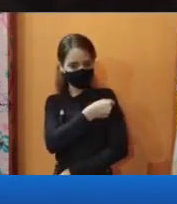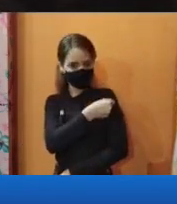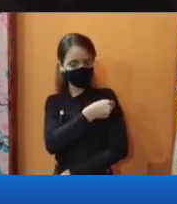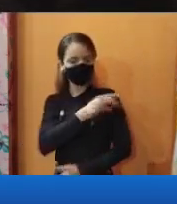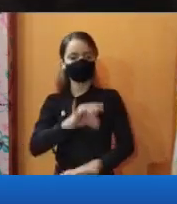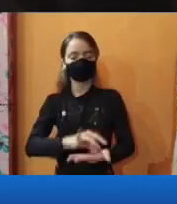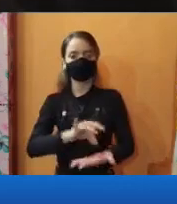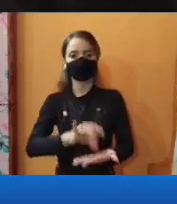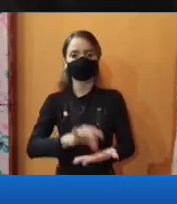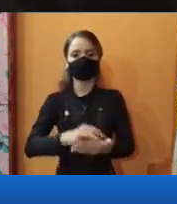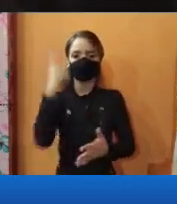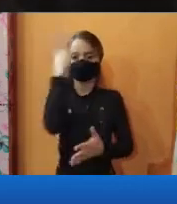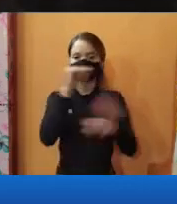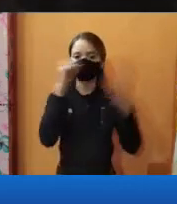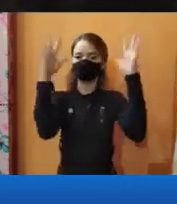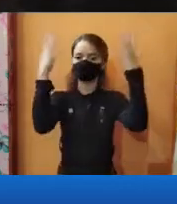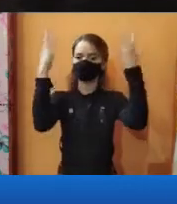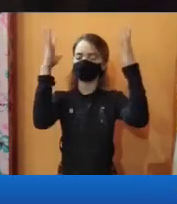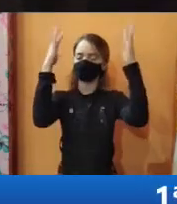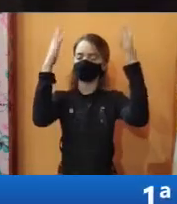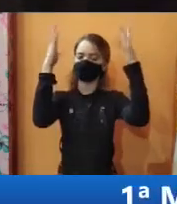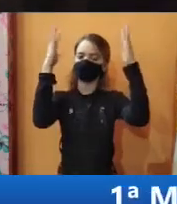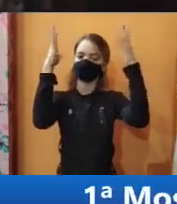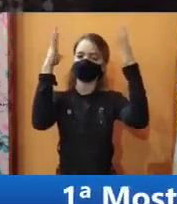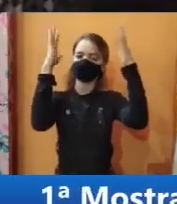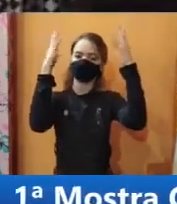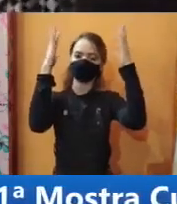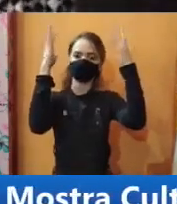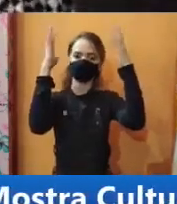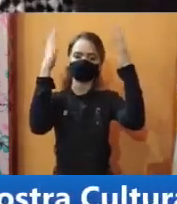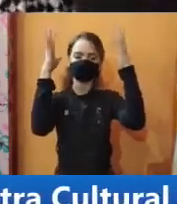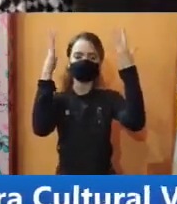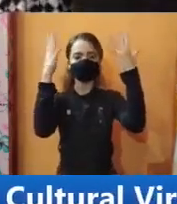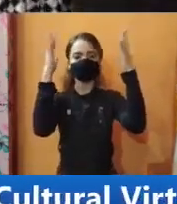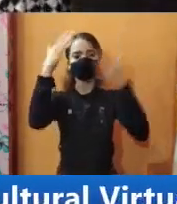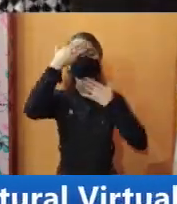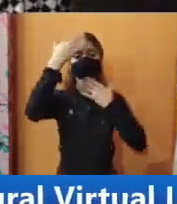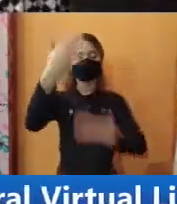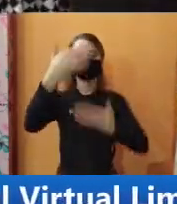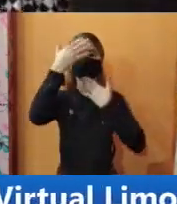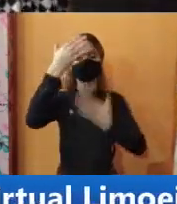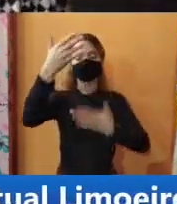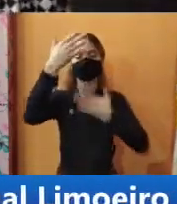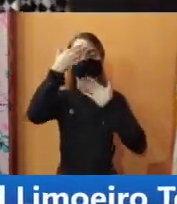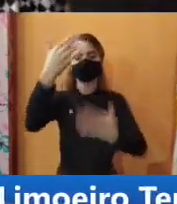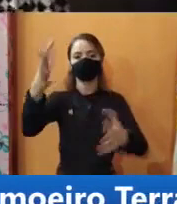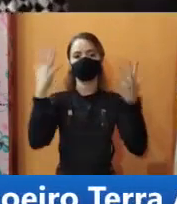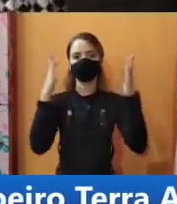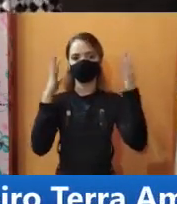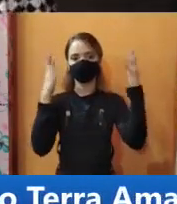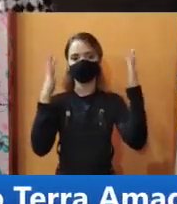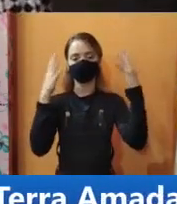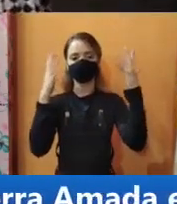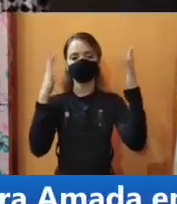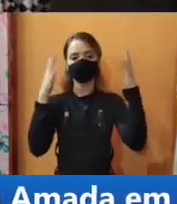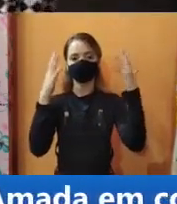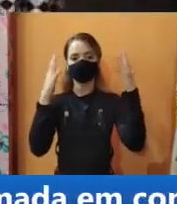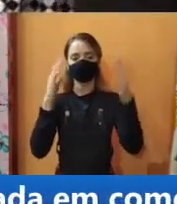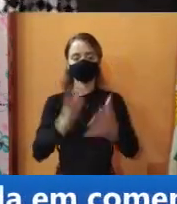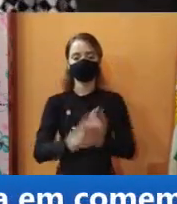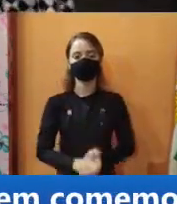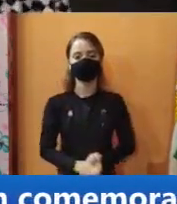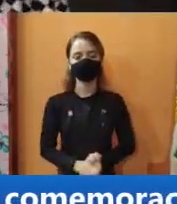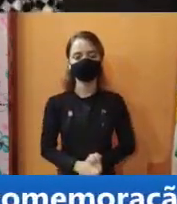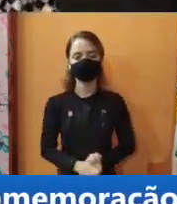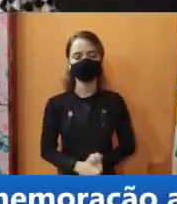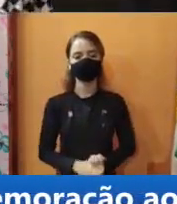no braço. Obrigado, viu? anjos guardiães.